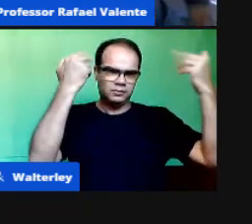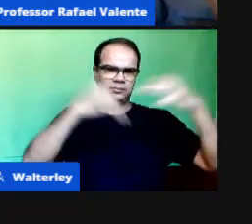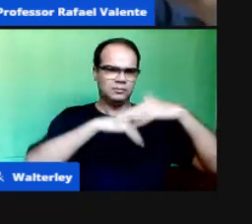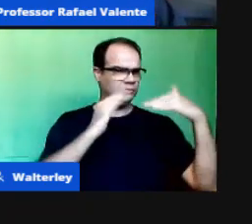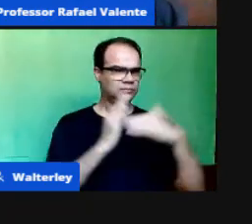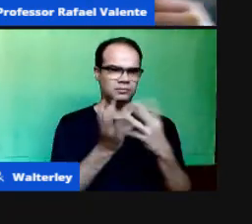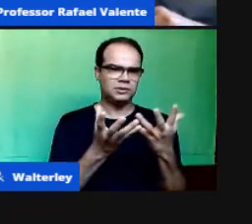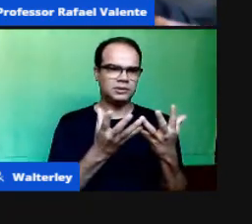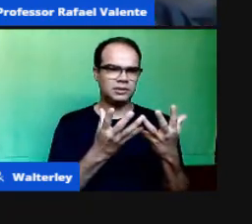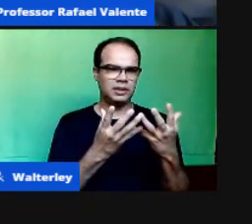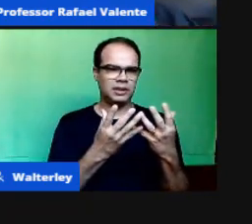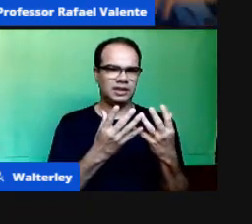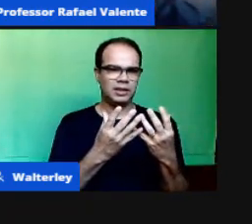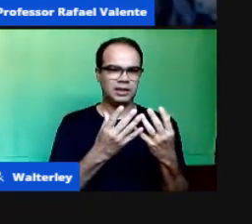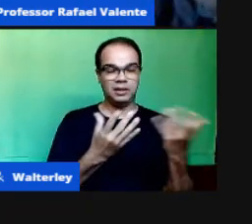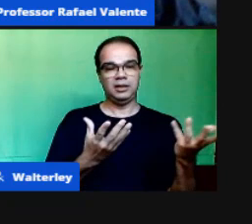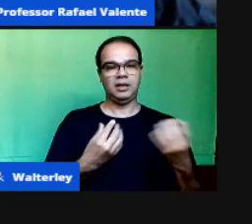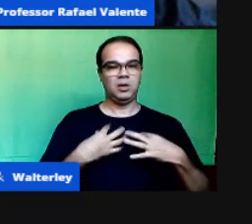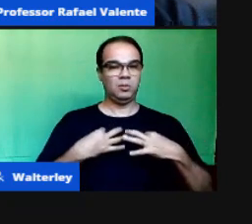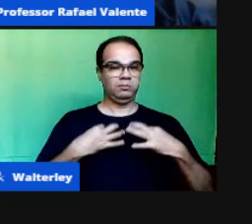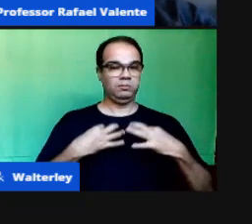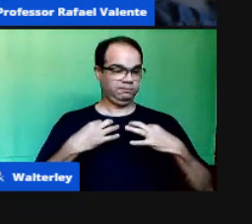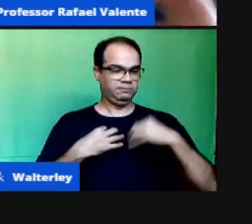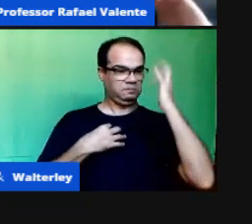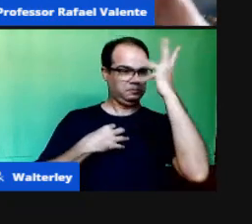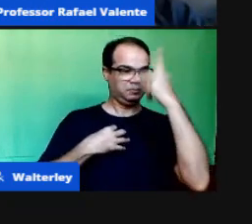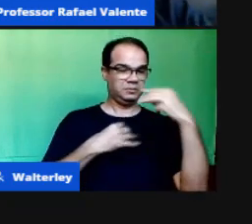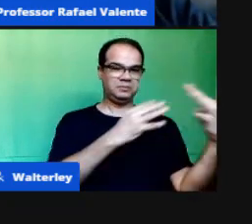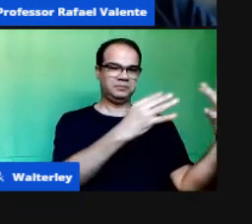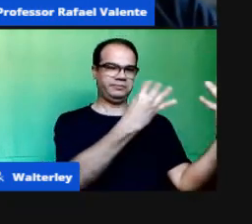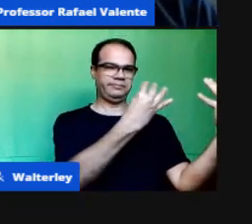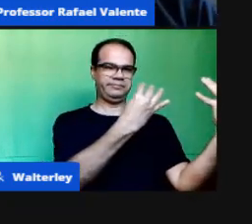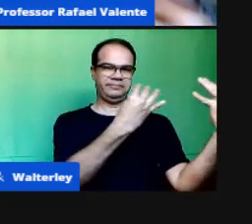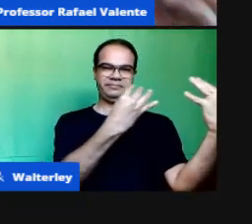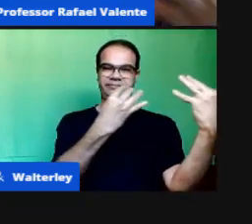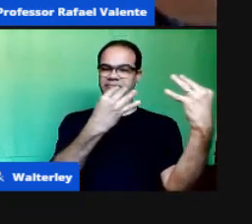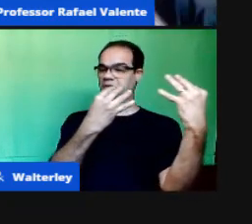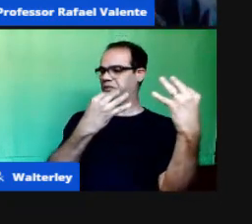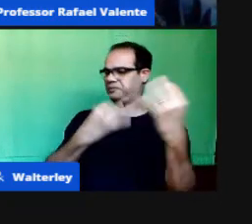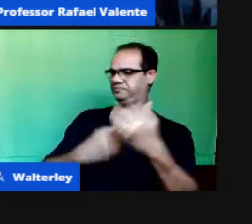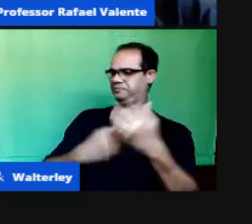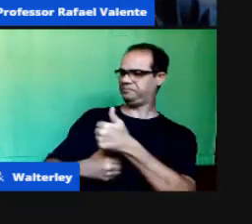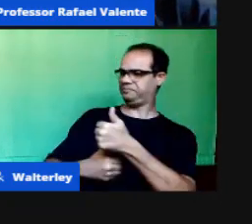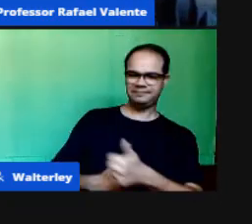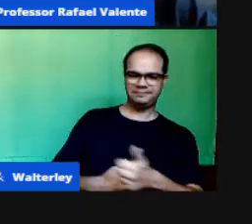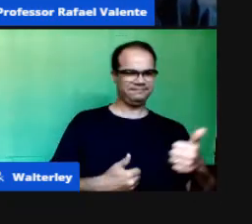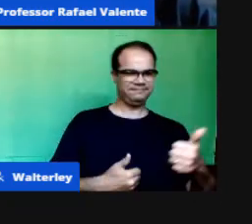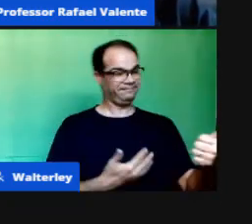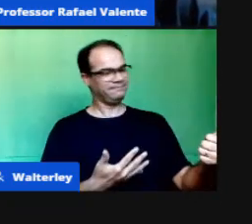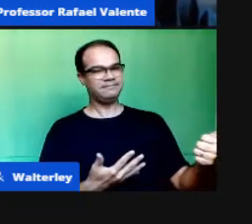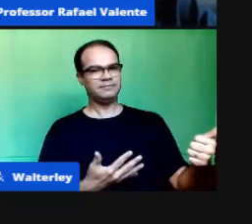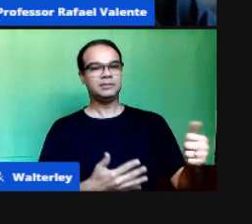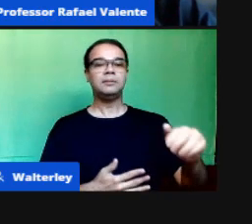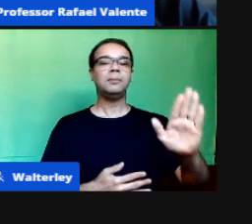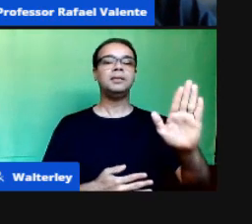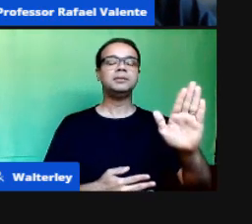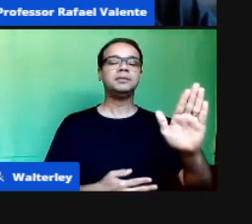este investimento pessoal externo e a gente deixa de prestar atenção em como é que nós estamos por